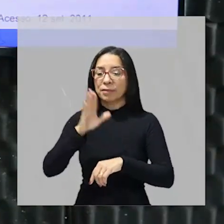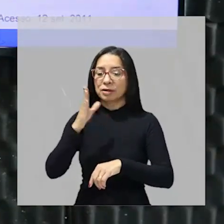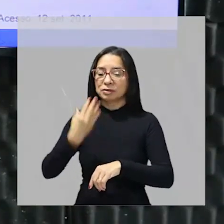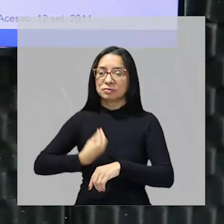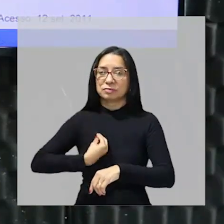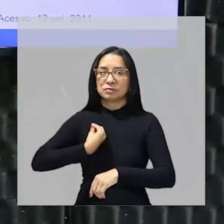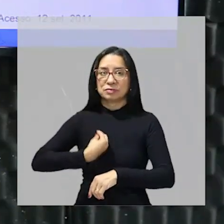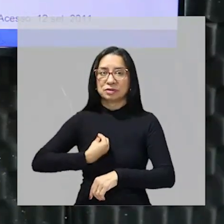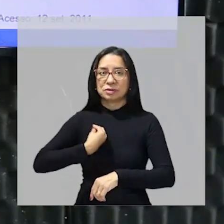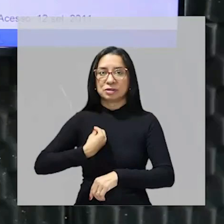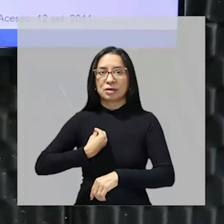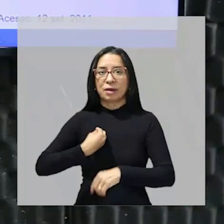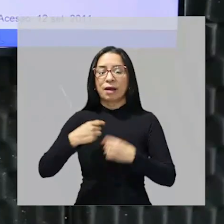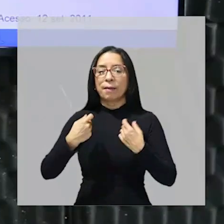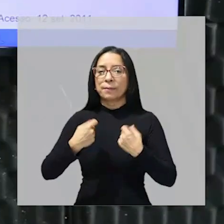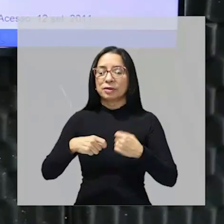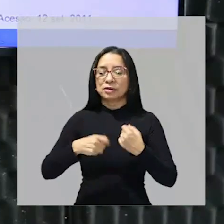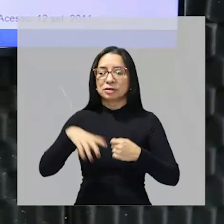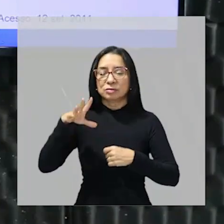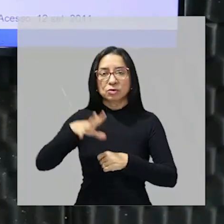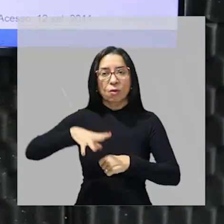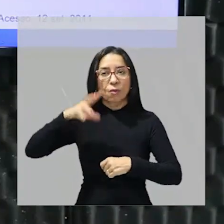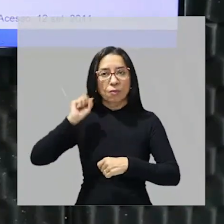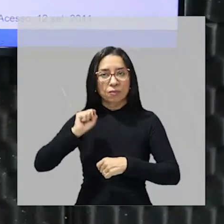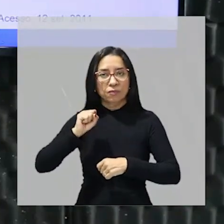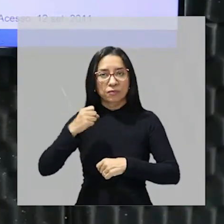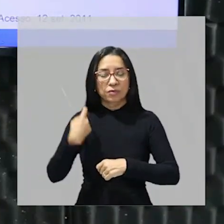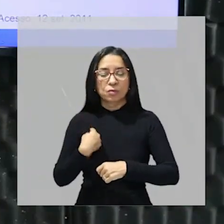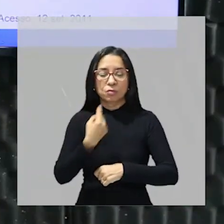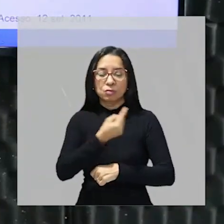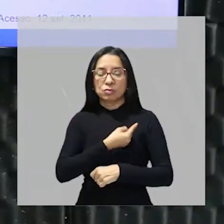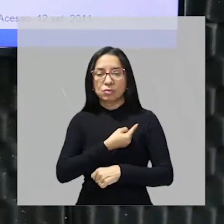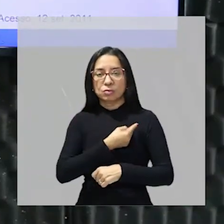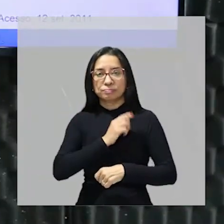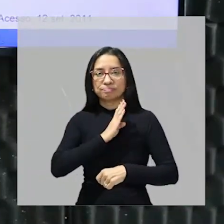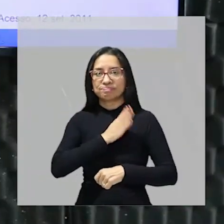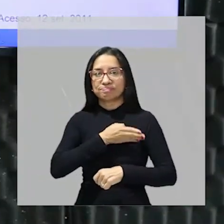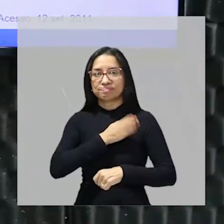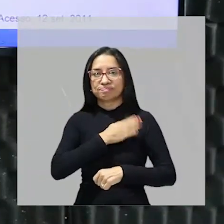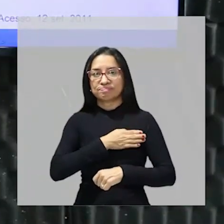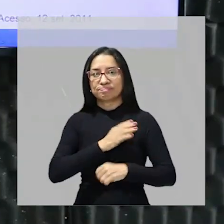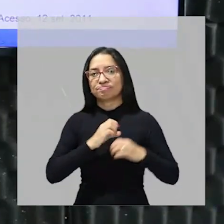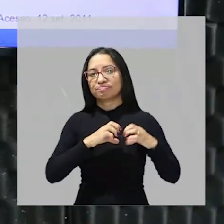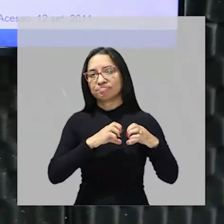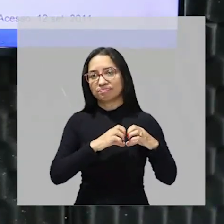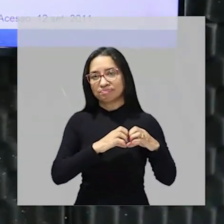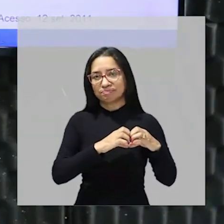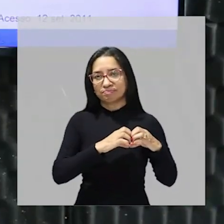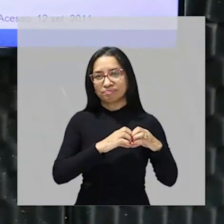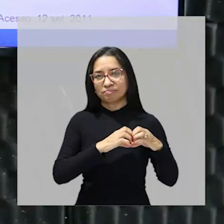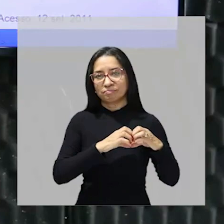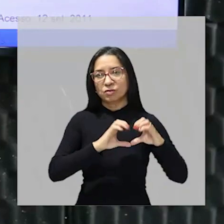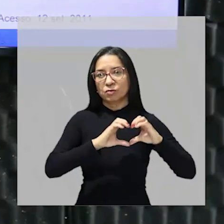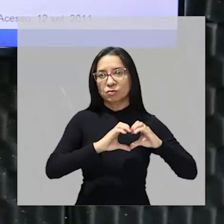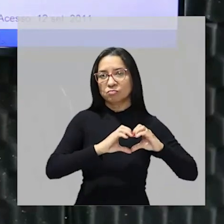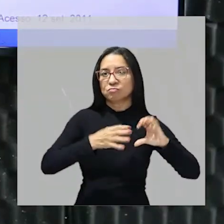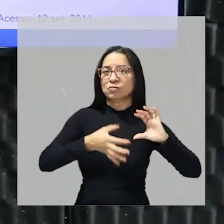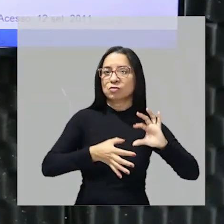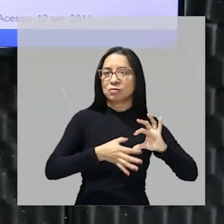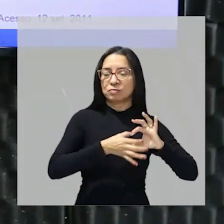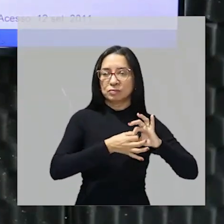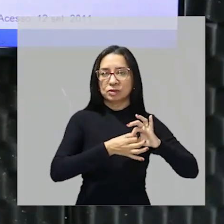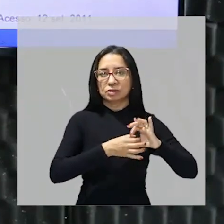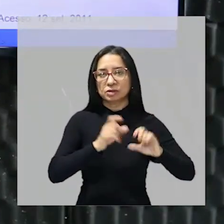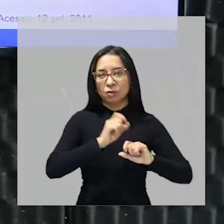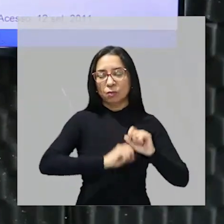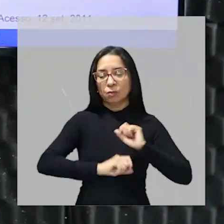experiência, porém nós precisamos ouvir o nosso coração, tá? A nossa conexão